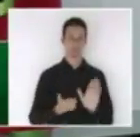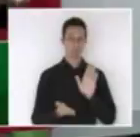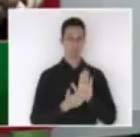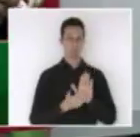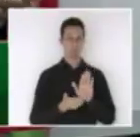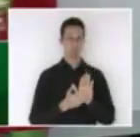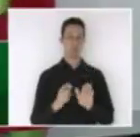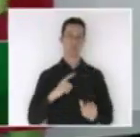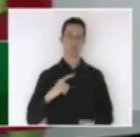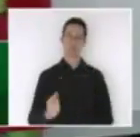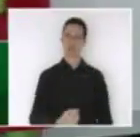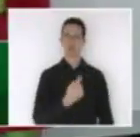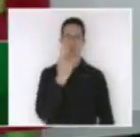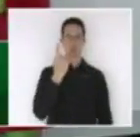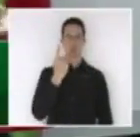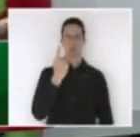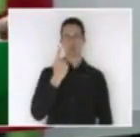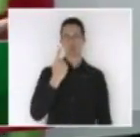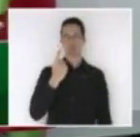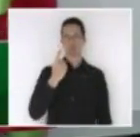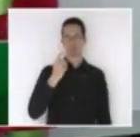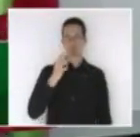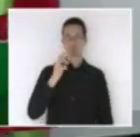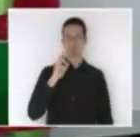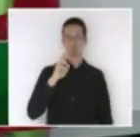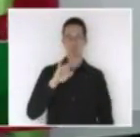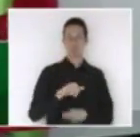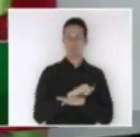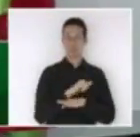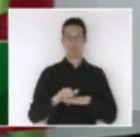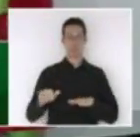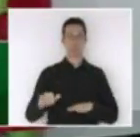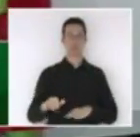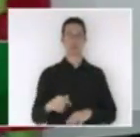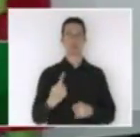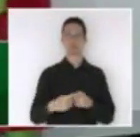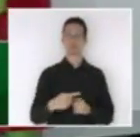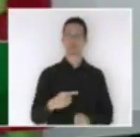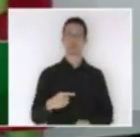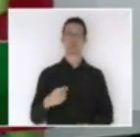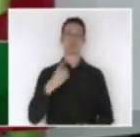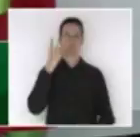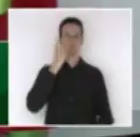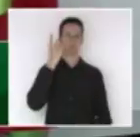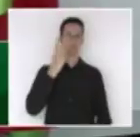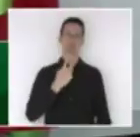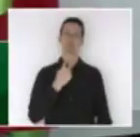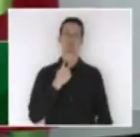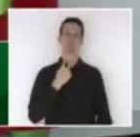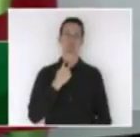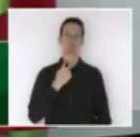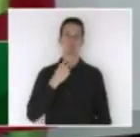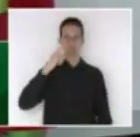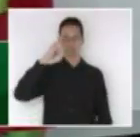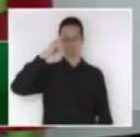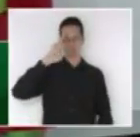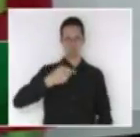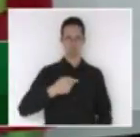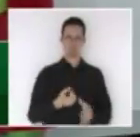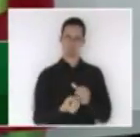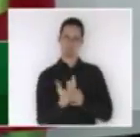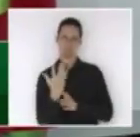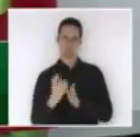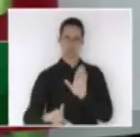disponível no ordenamento jurídico, já que o deputado não pode legislar especificamente sobre a matéria de